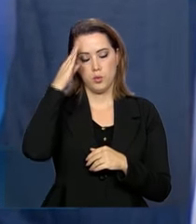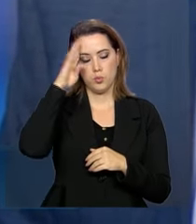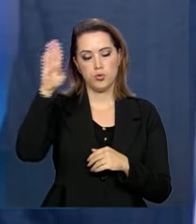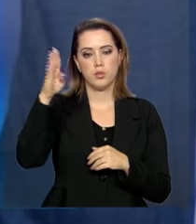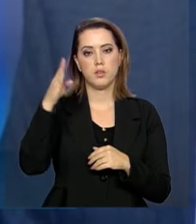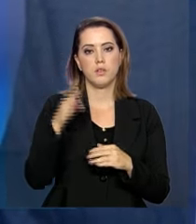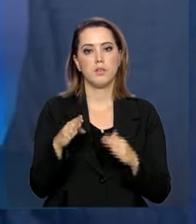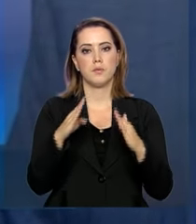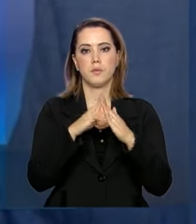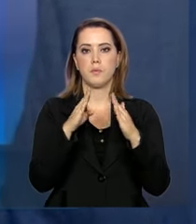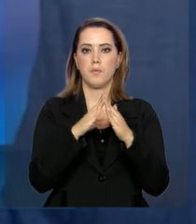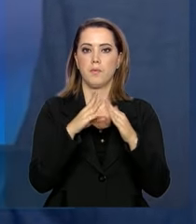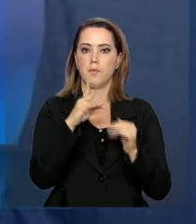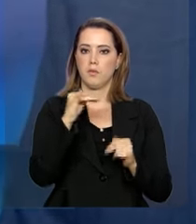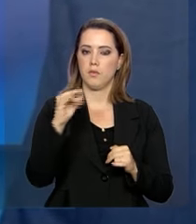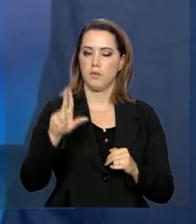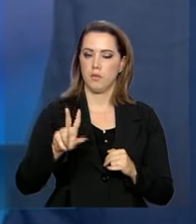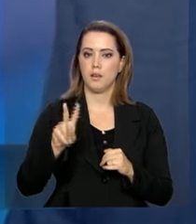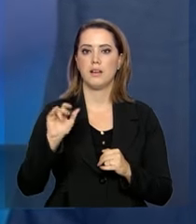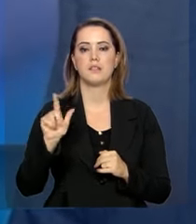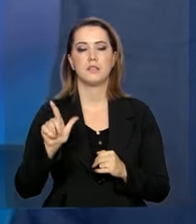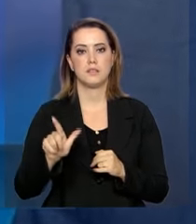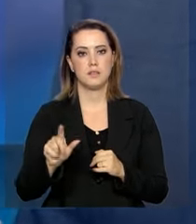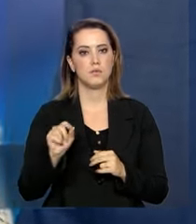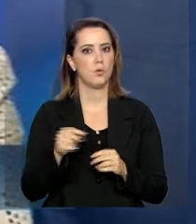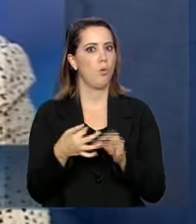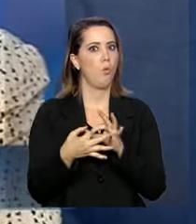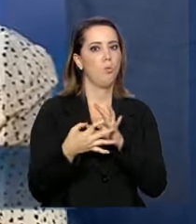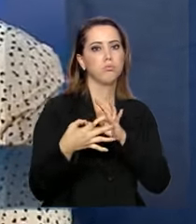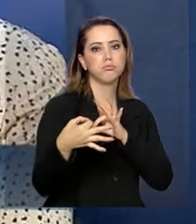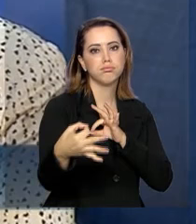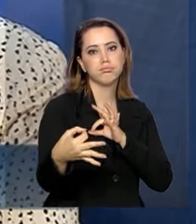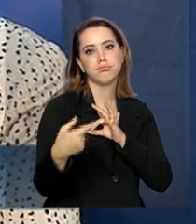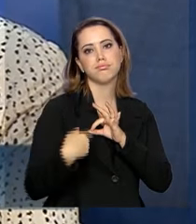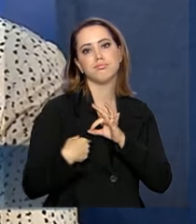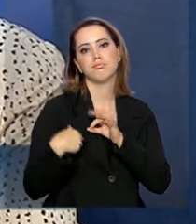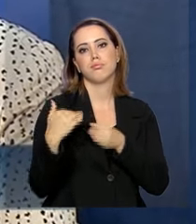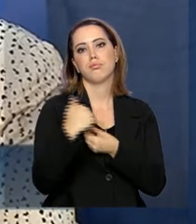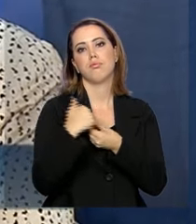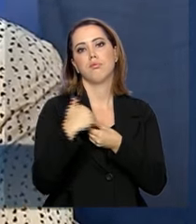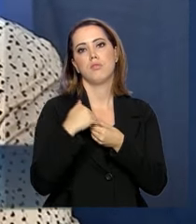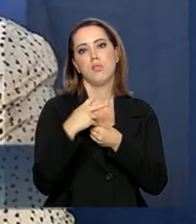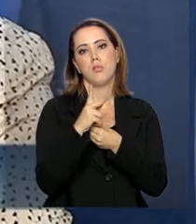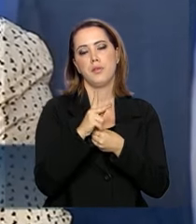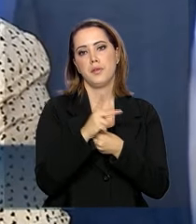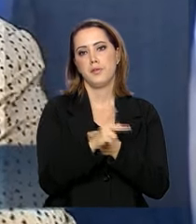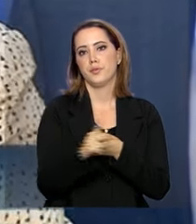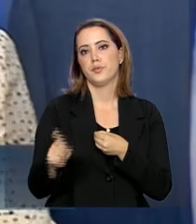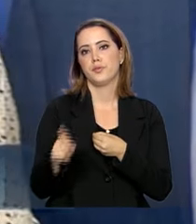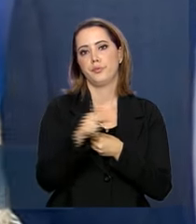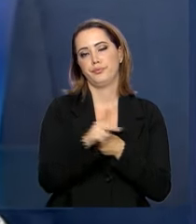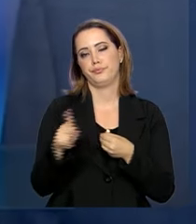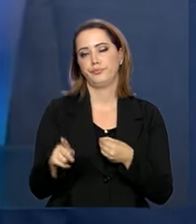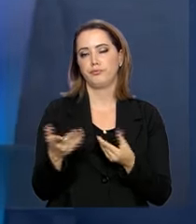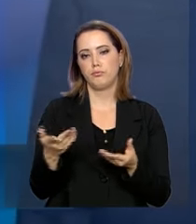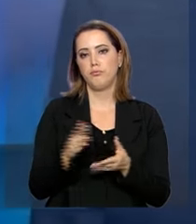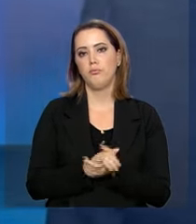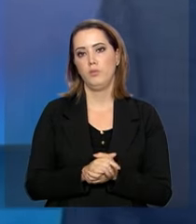indicação à presidência da República. Sem dúvida, ninguém em 2006 tinha